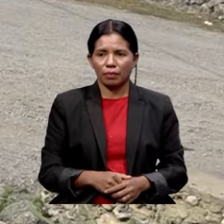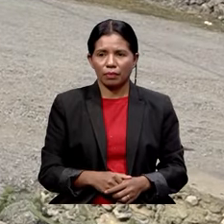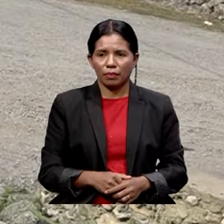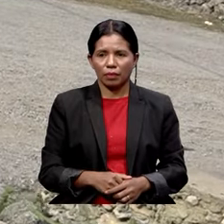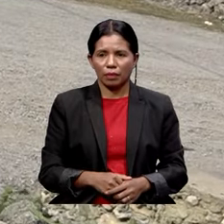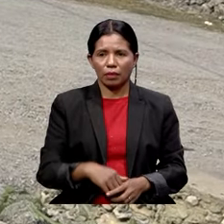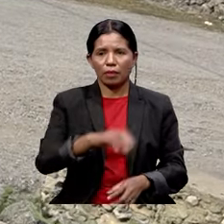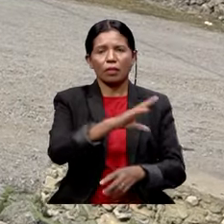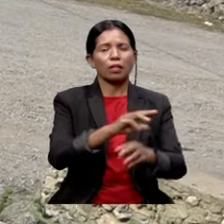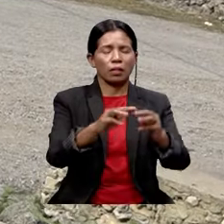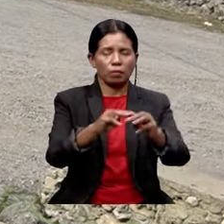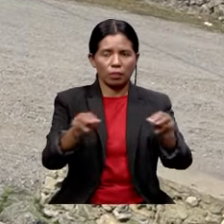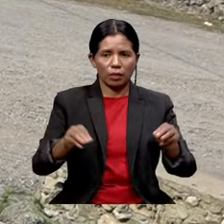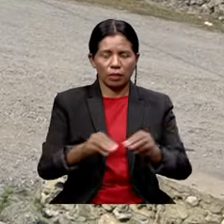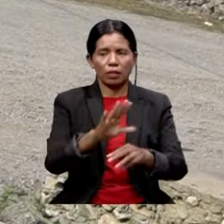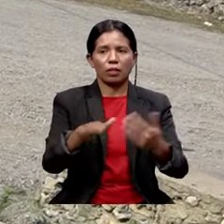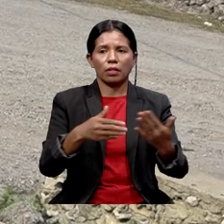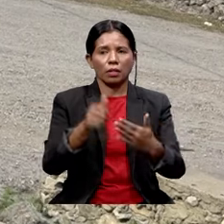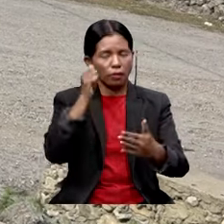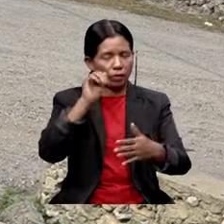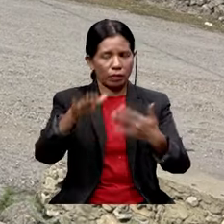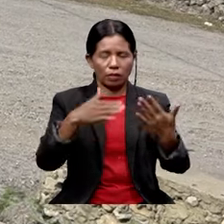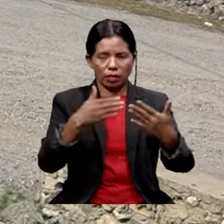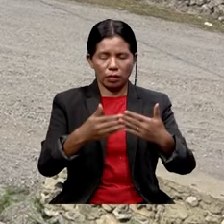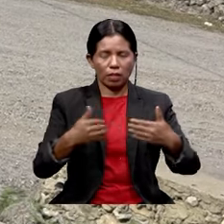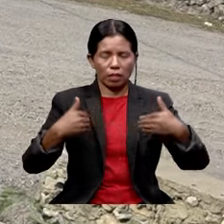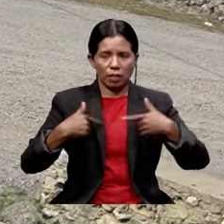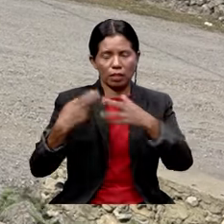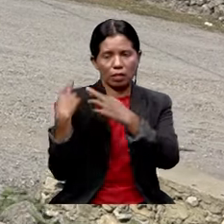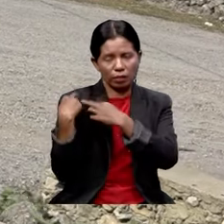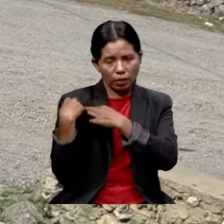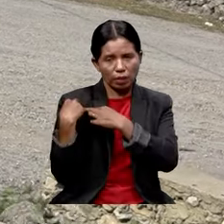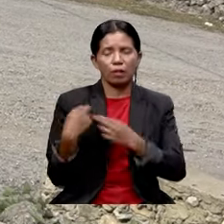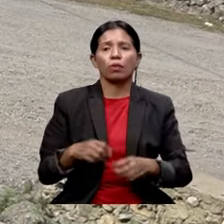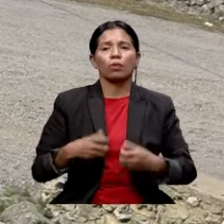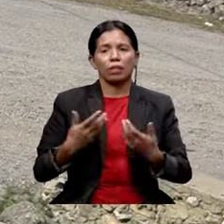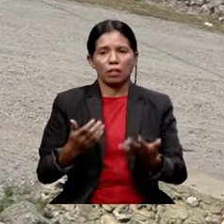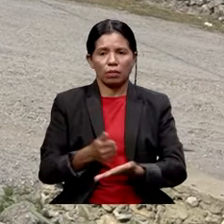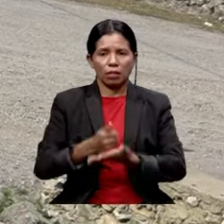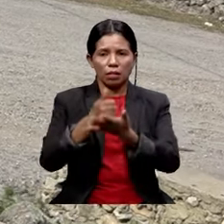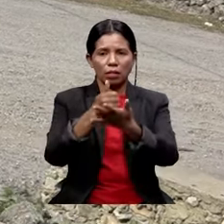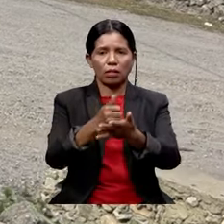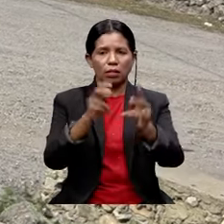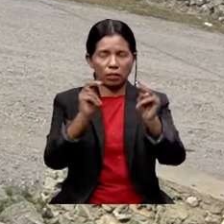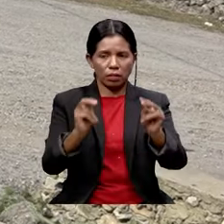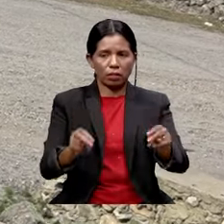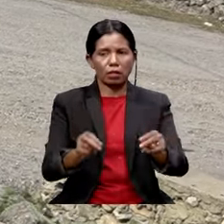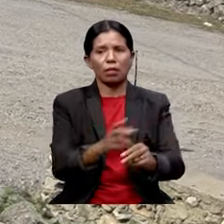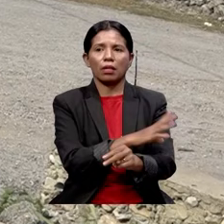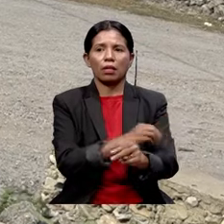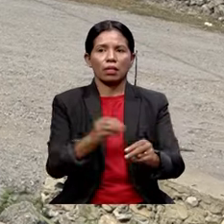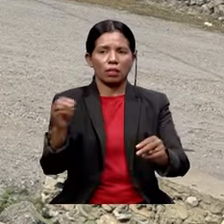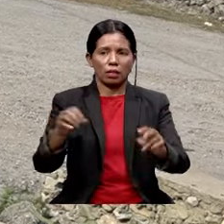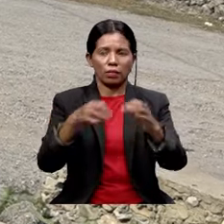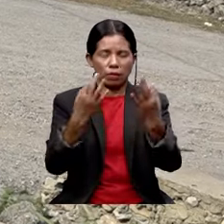Iha jornada moris ne normalmente feto sira iha ne dever rasik. Oinsa, atu tau mata umba necessidade básica iha